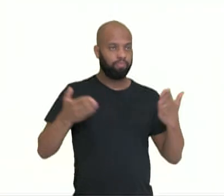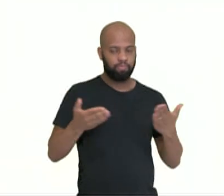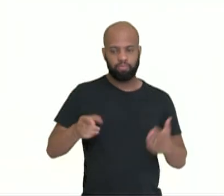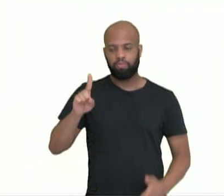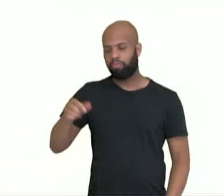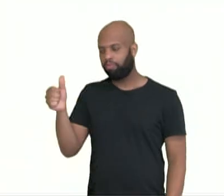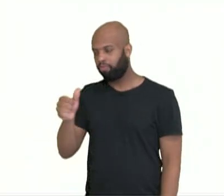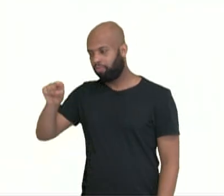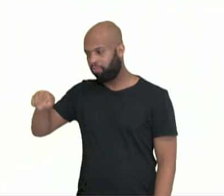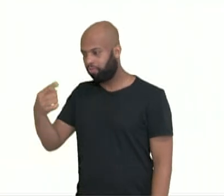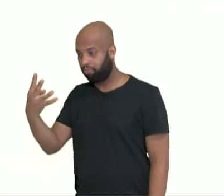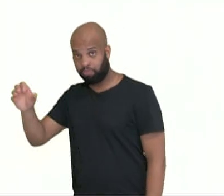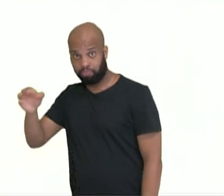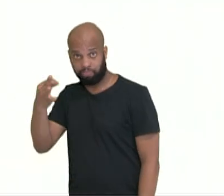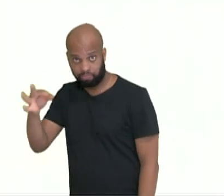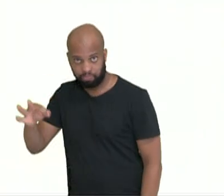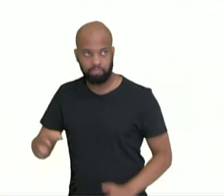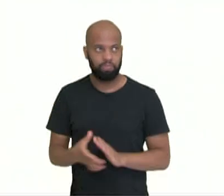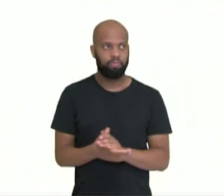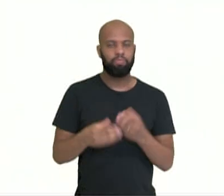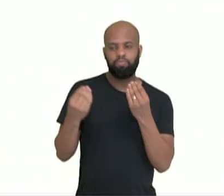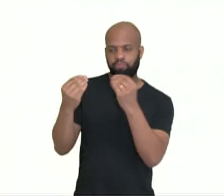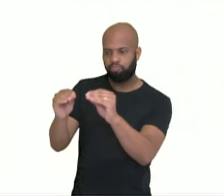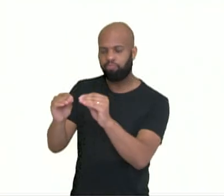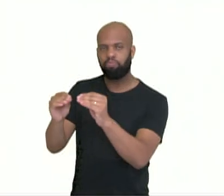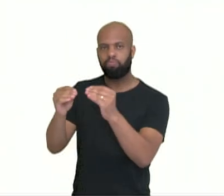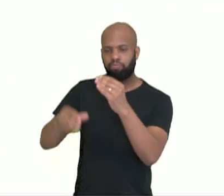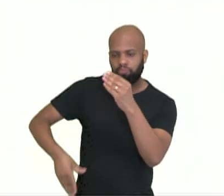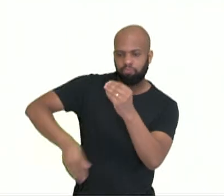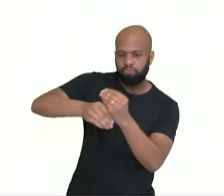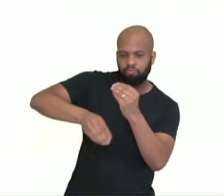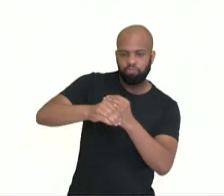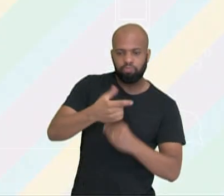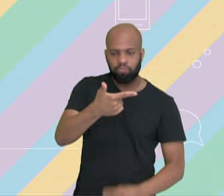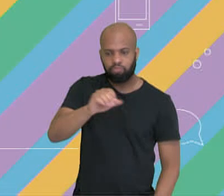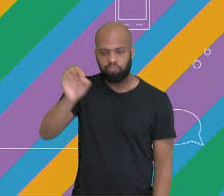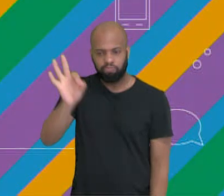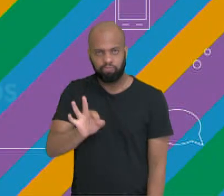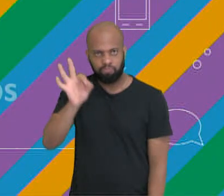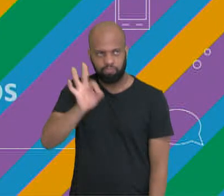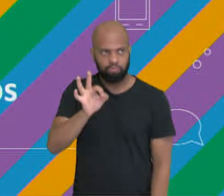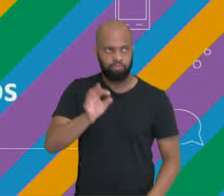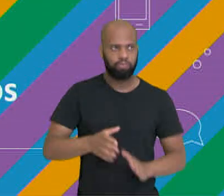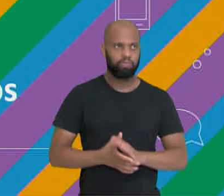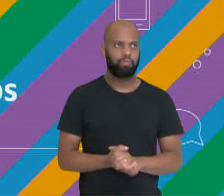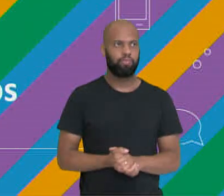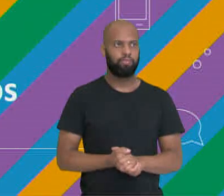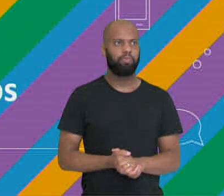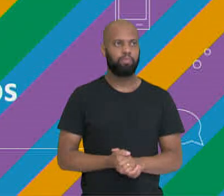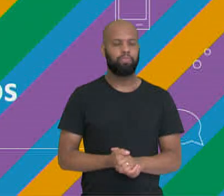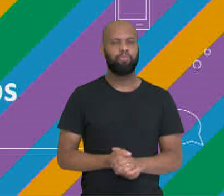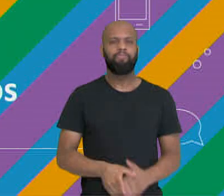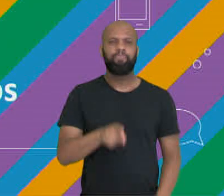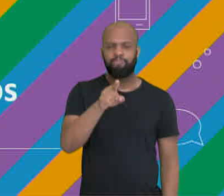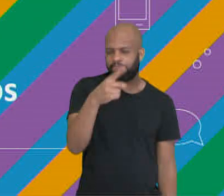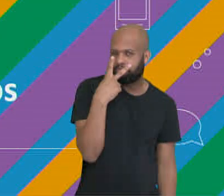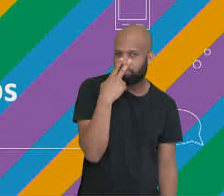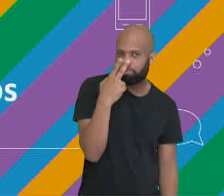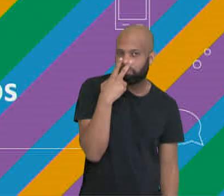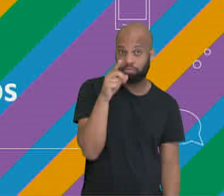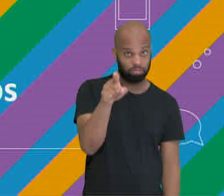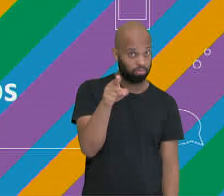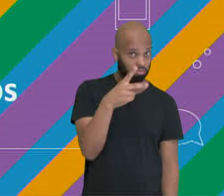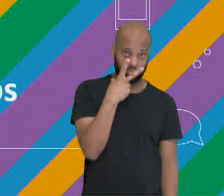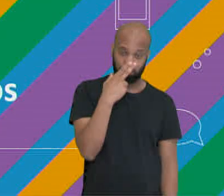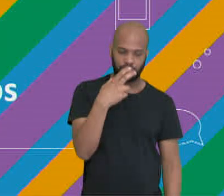R$ 11,40. Certo? Colocou lá os 20% de aumento em cima do preço de custo. Você acha